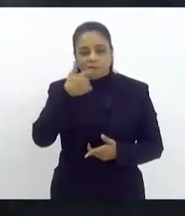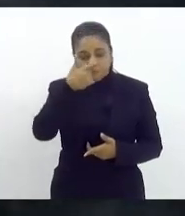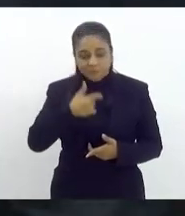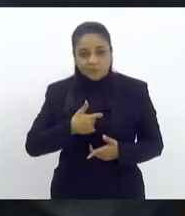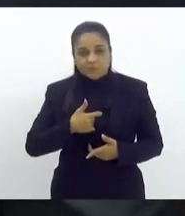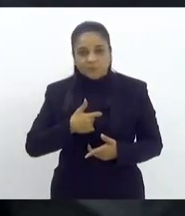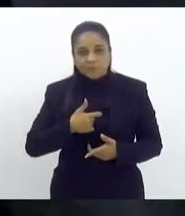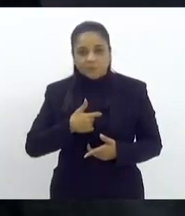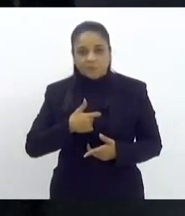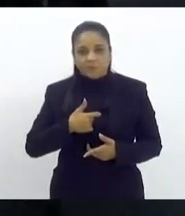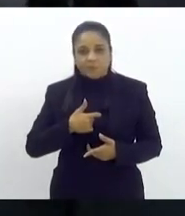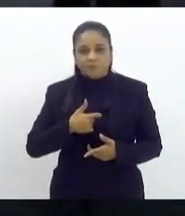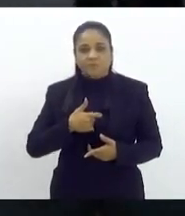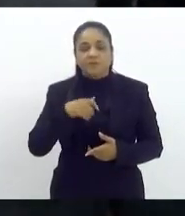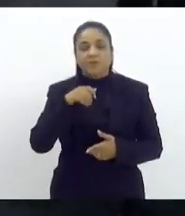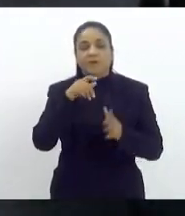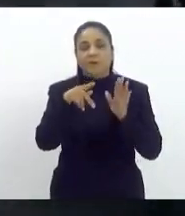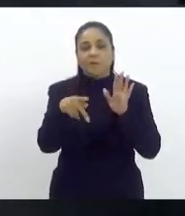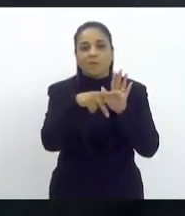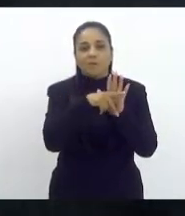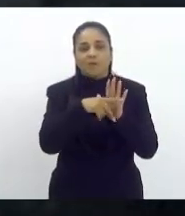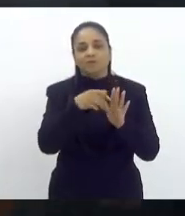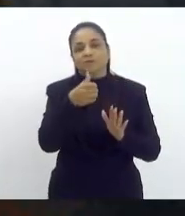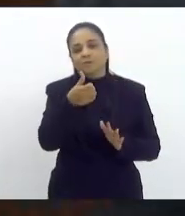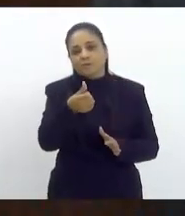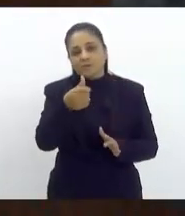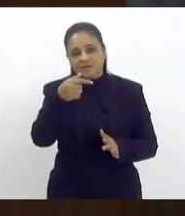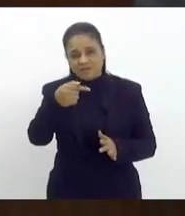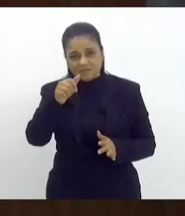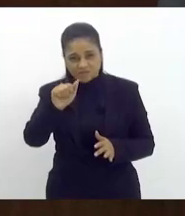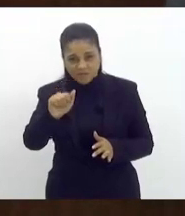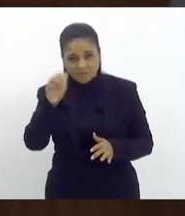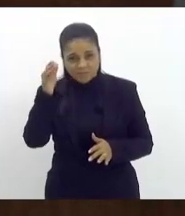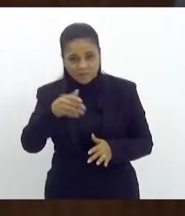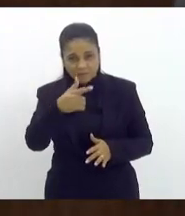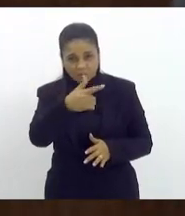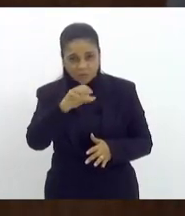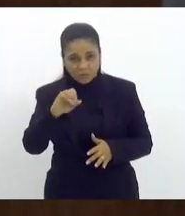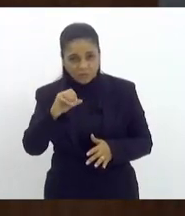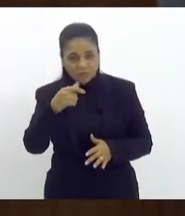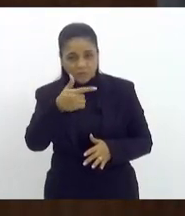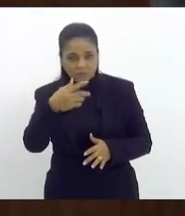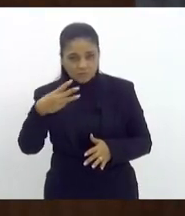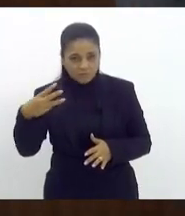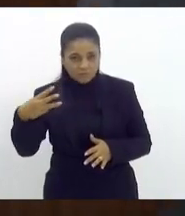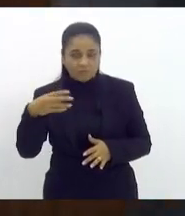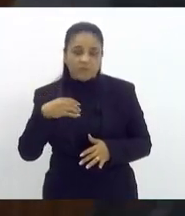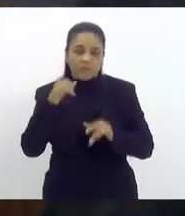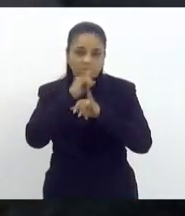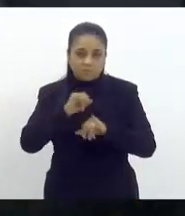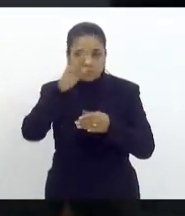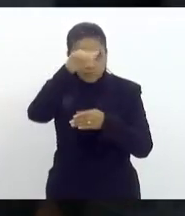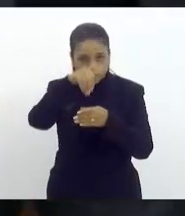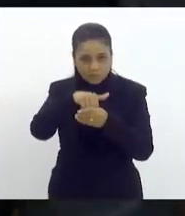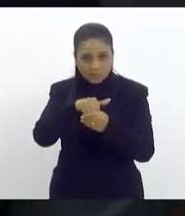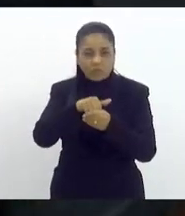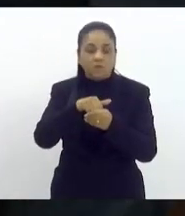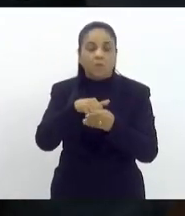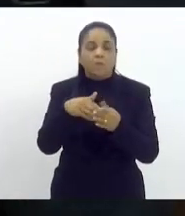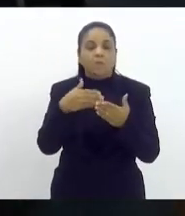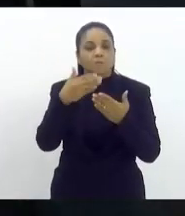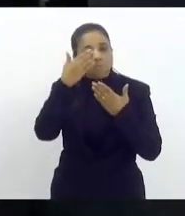um projeto 67 a de 2023 é só uma declaração de voto muito breve dizer primeira agradecer